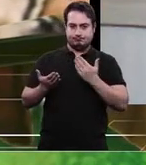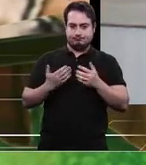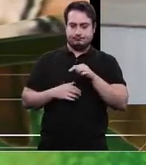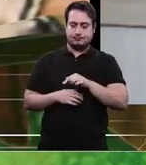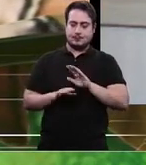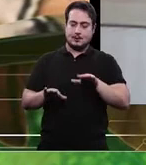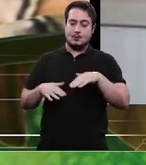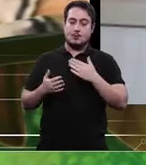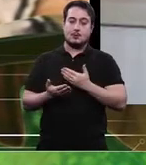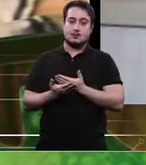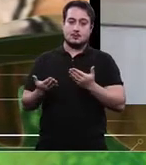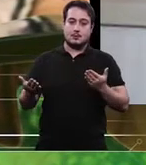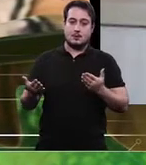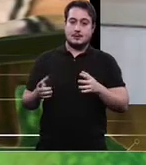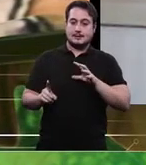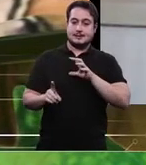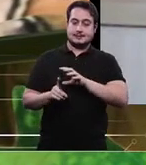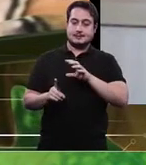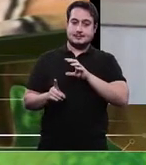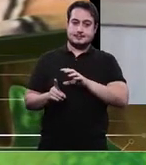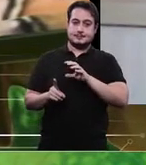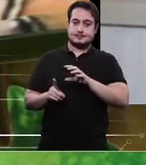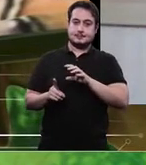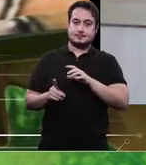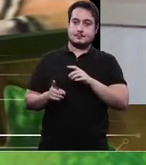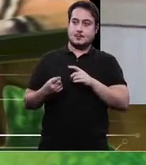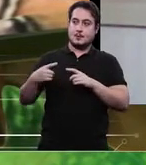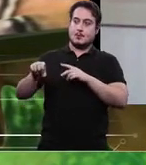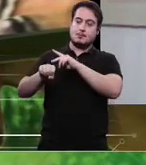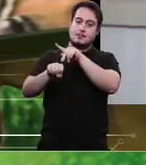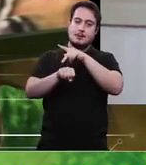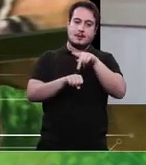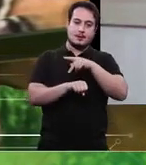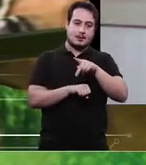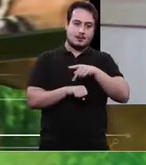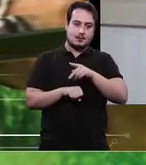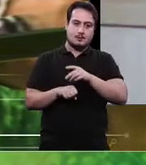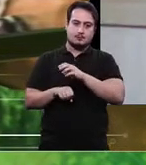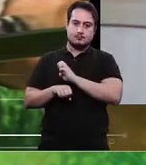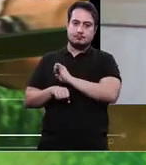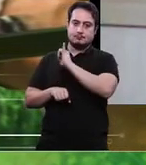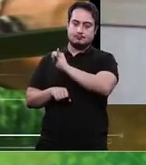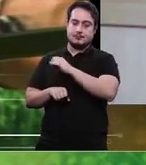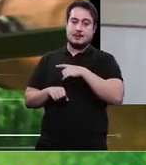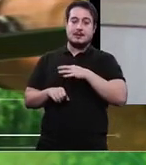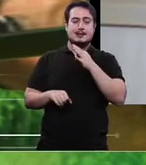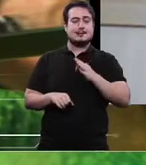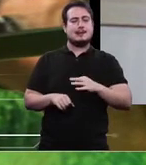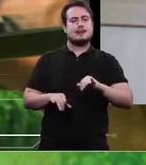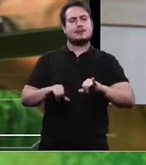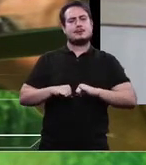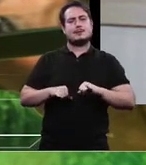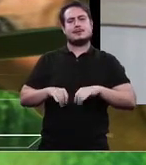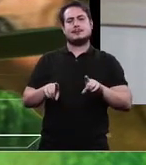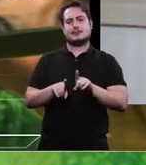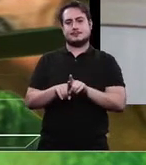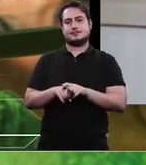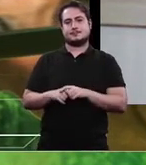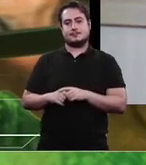quando nós ameaçamos o mercado internacional com volume de exportação nosso, certamente sofremos